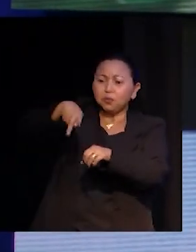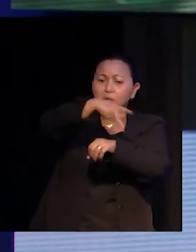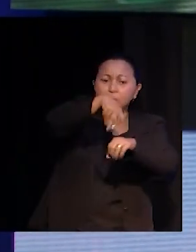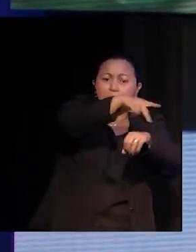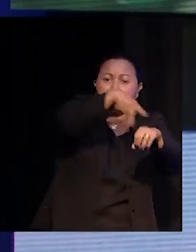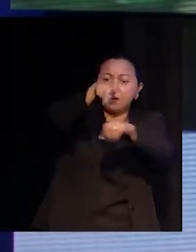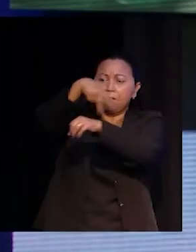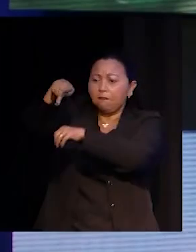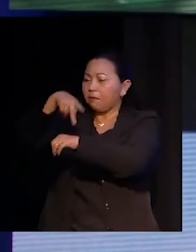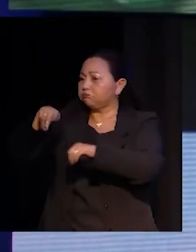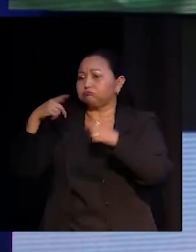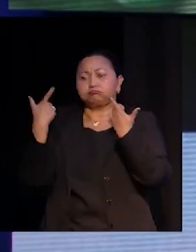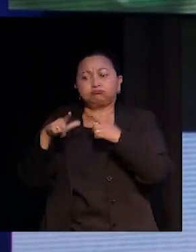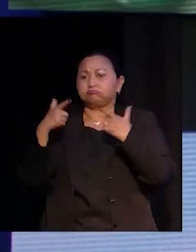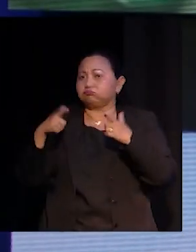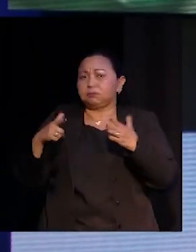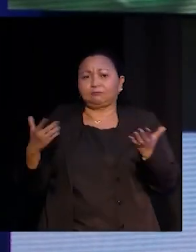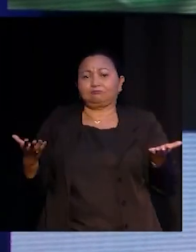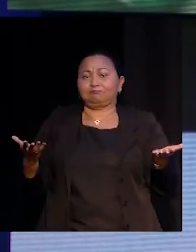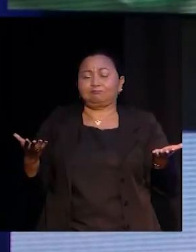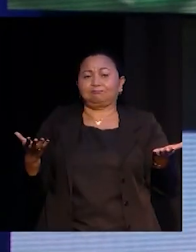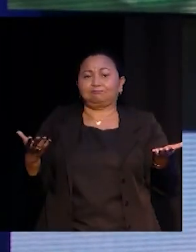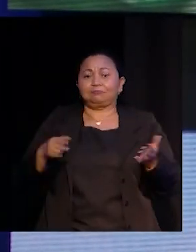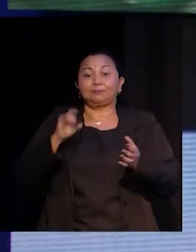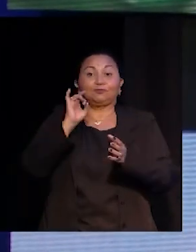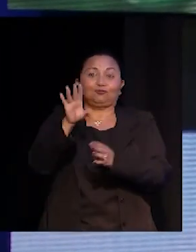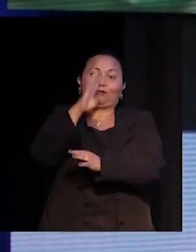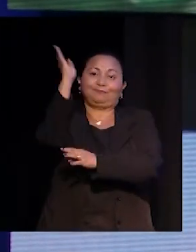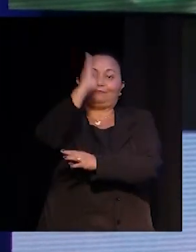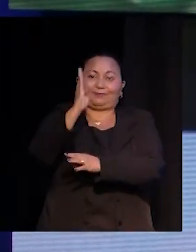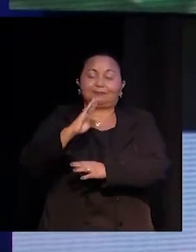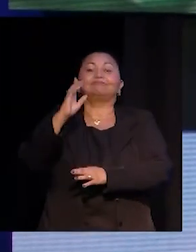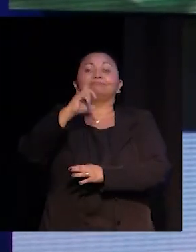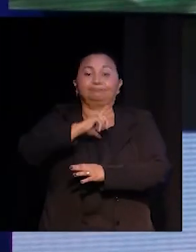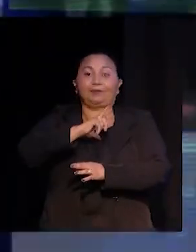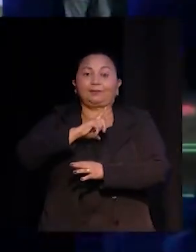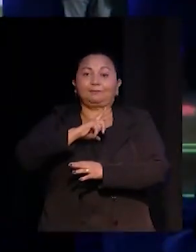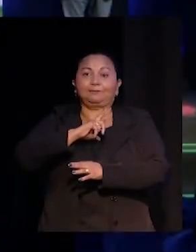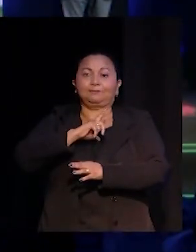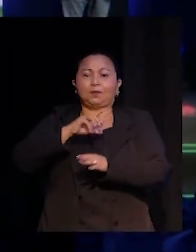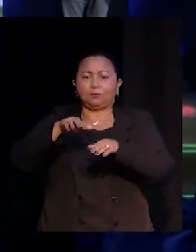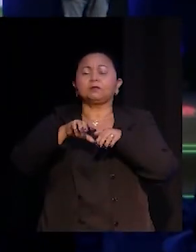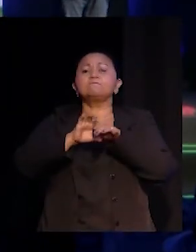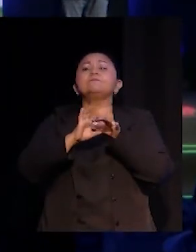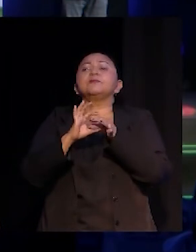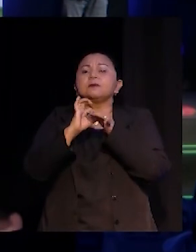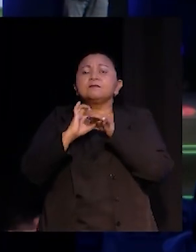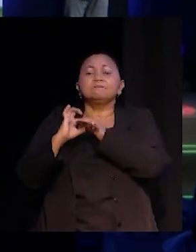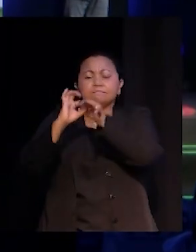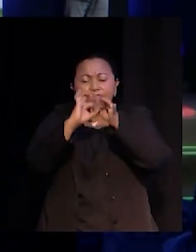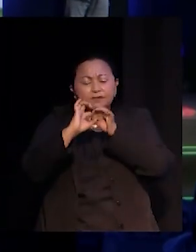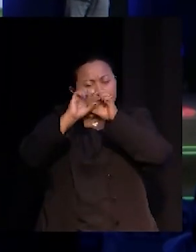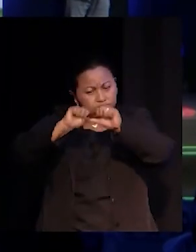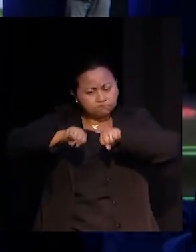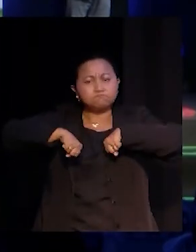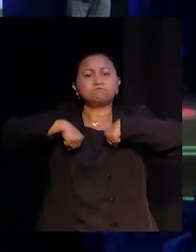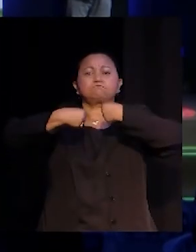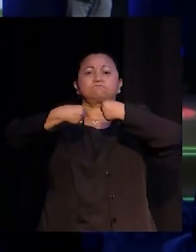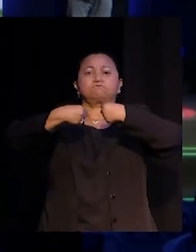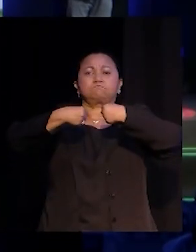longe, tem as mínimas condições que tem o Brasil para caminhar com segurança nesses dois